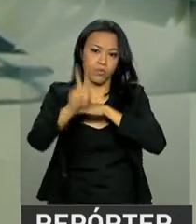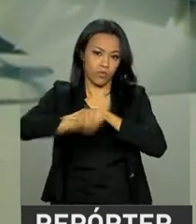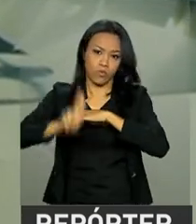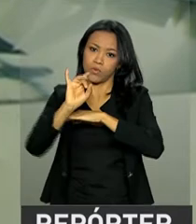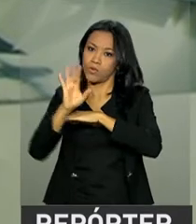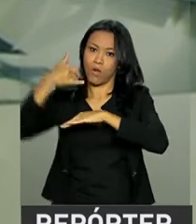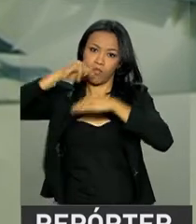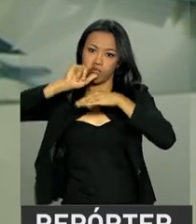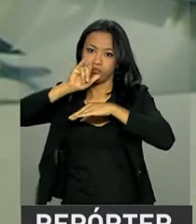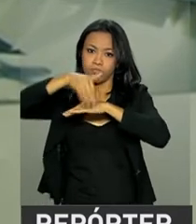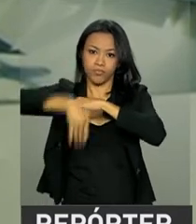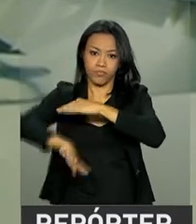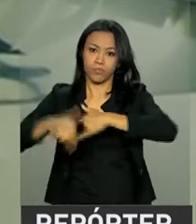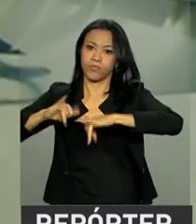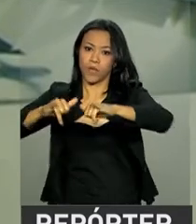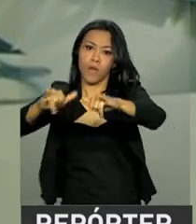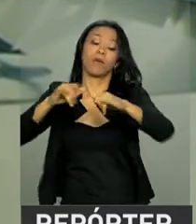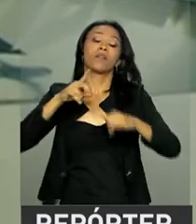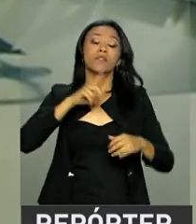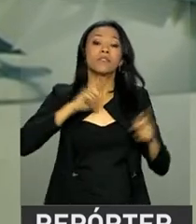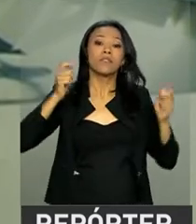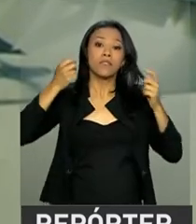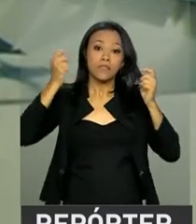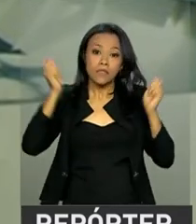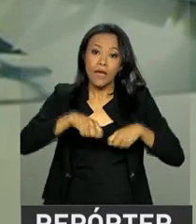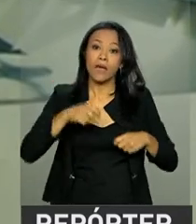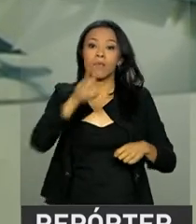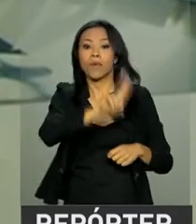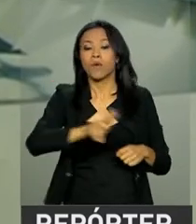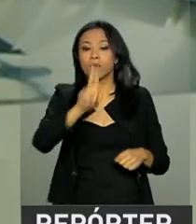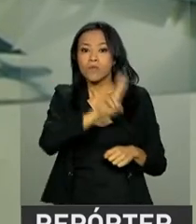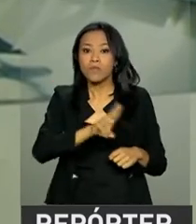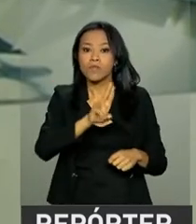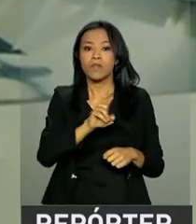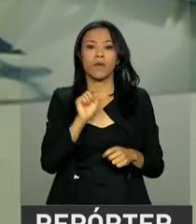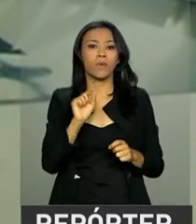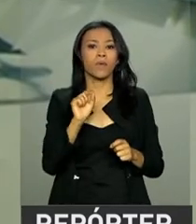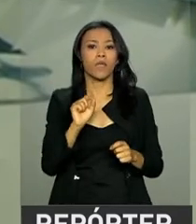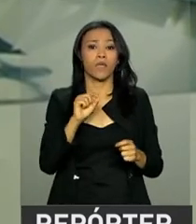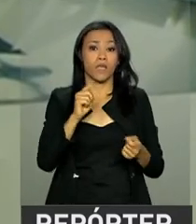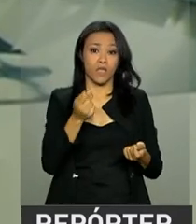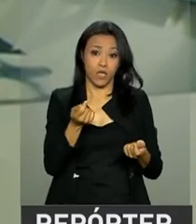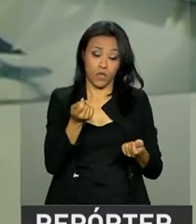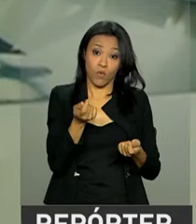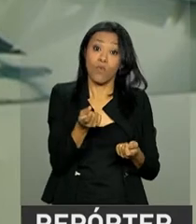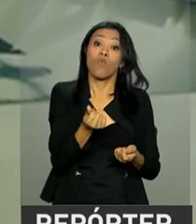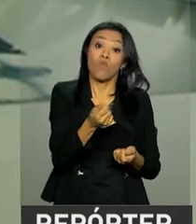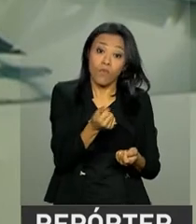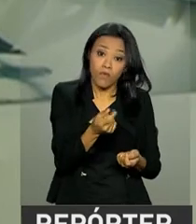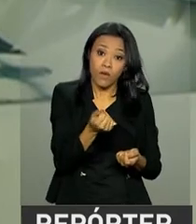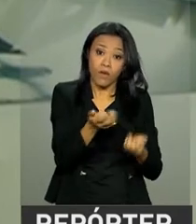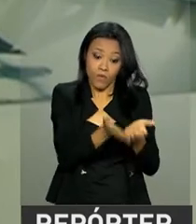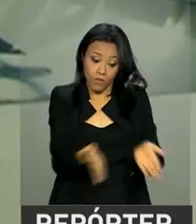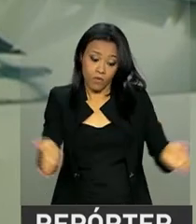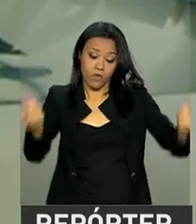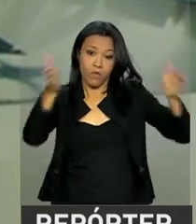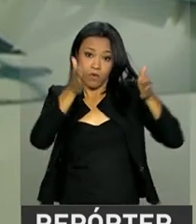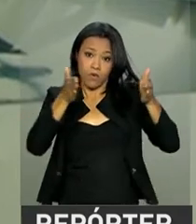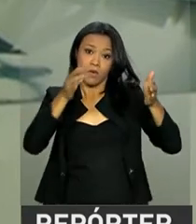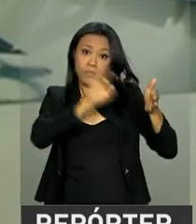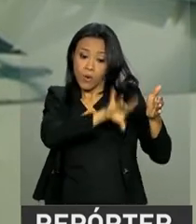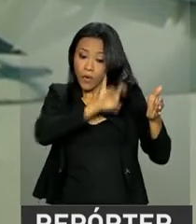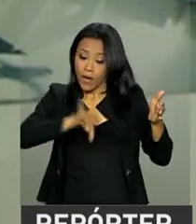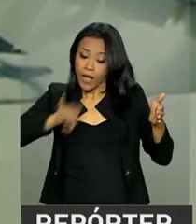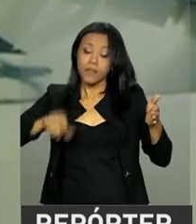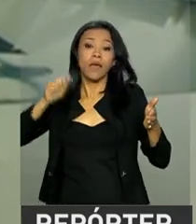você ter a condição de produzir com alta produtividade significa dizer que o seu custo por barril é baixo e você tem